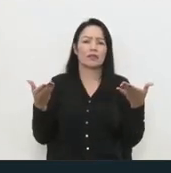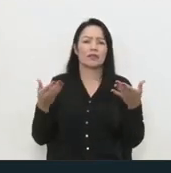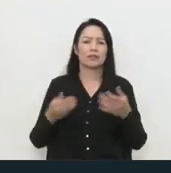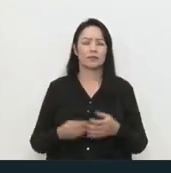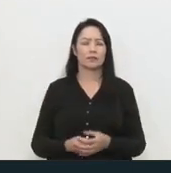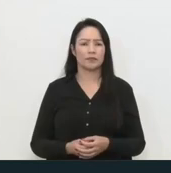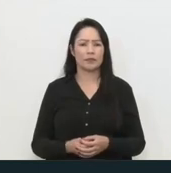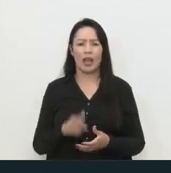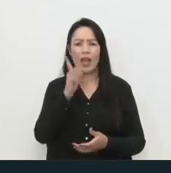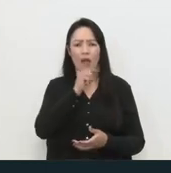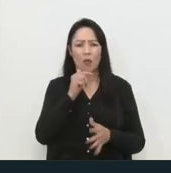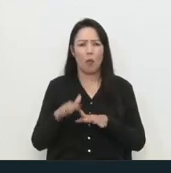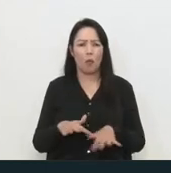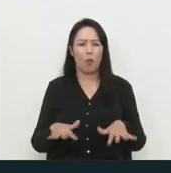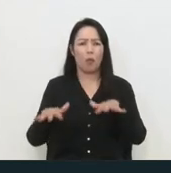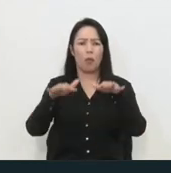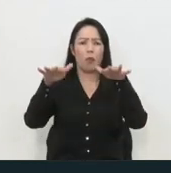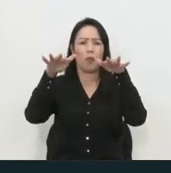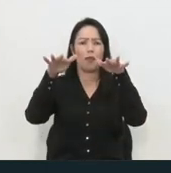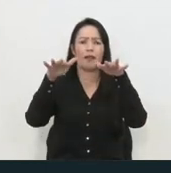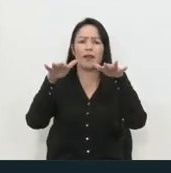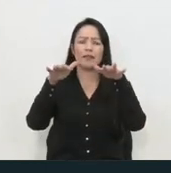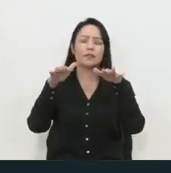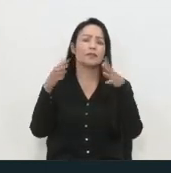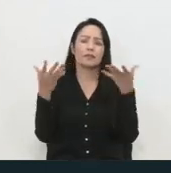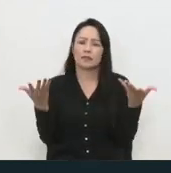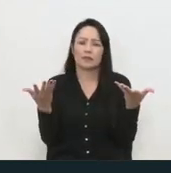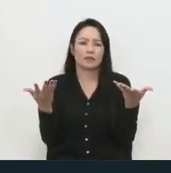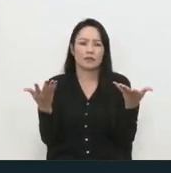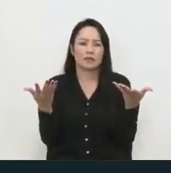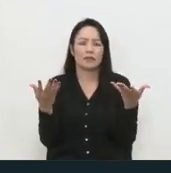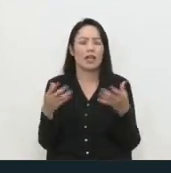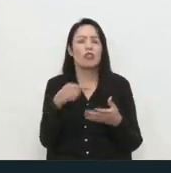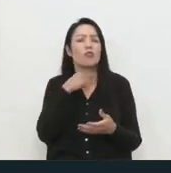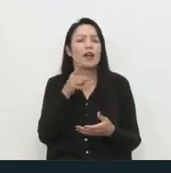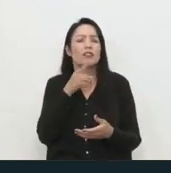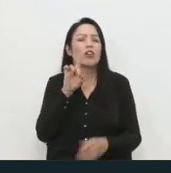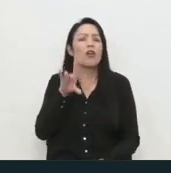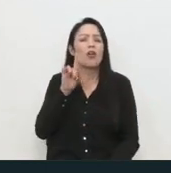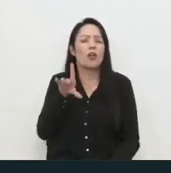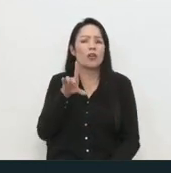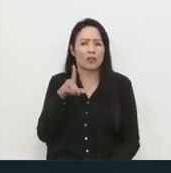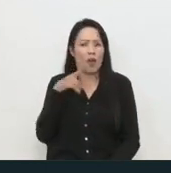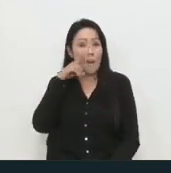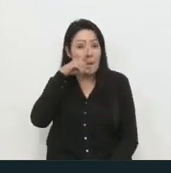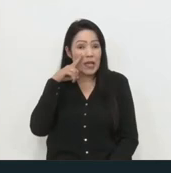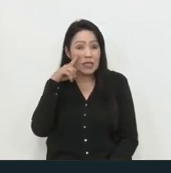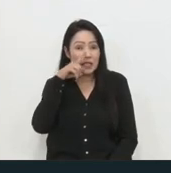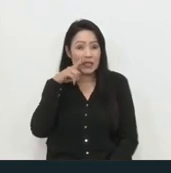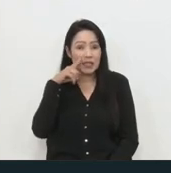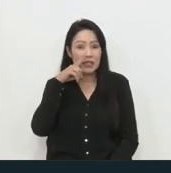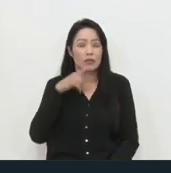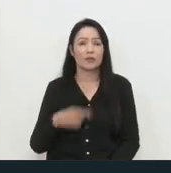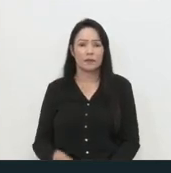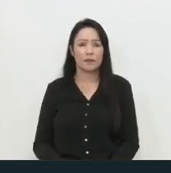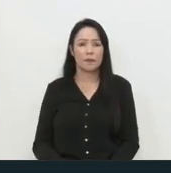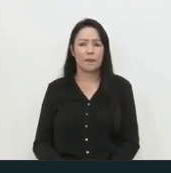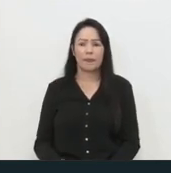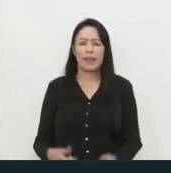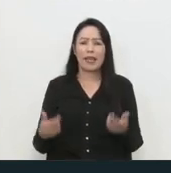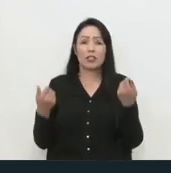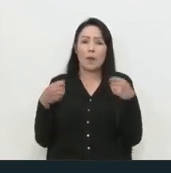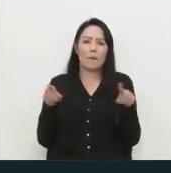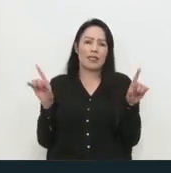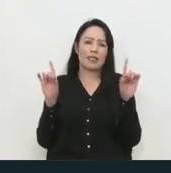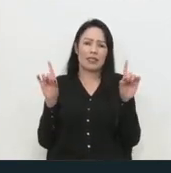tá alagando tudo então ou seja não só Estamos correndo um risco É desnecessário